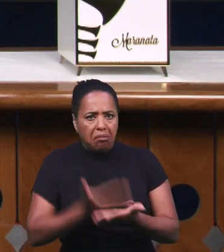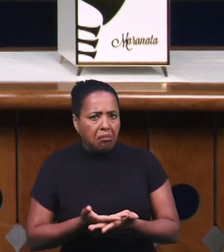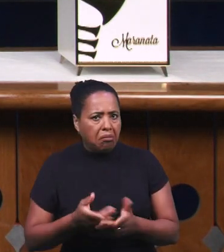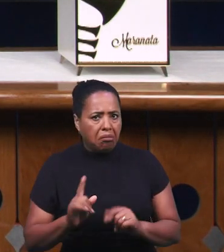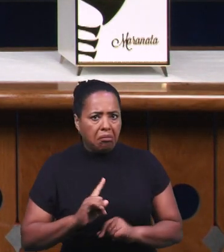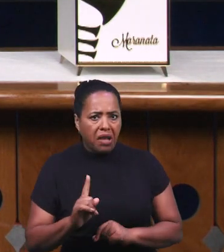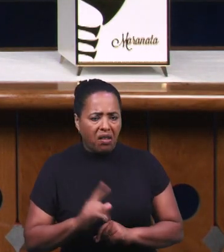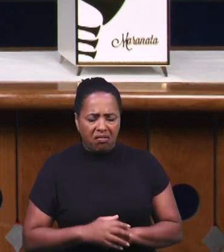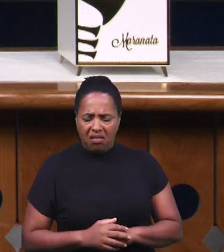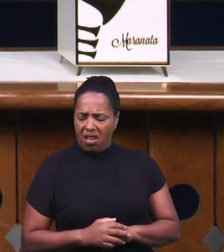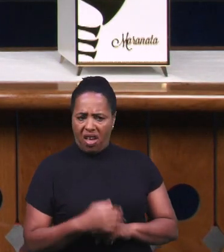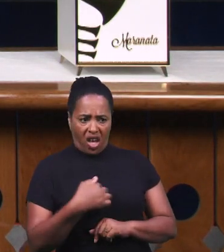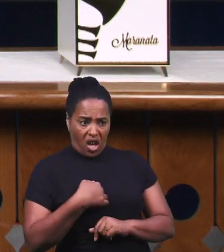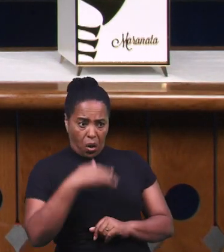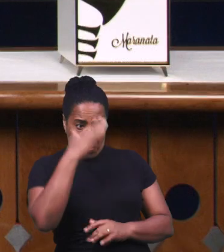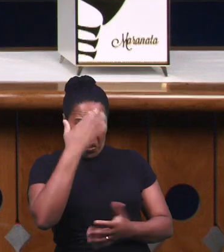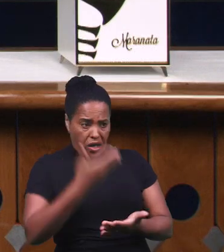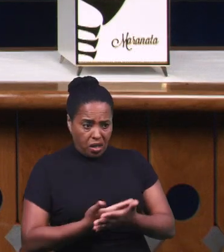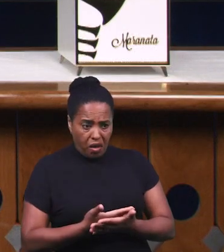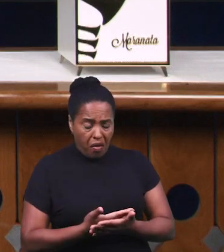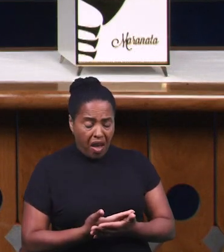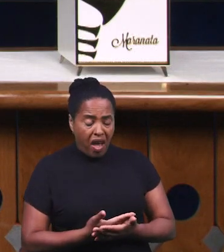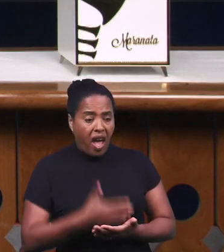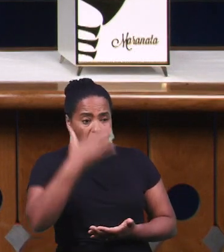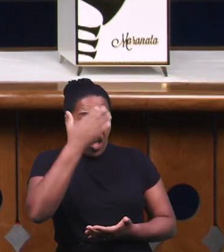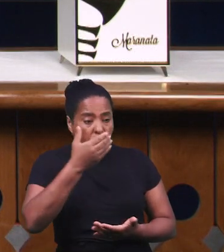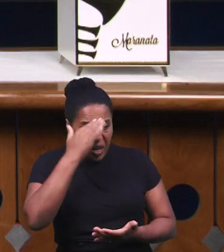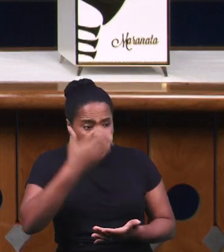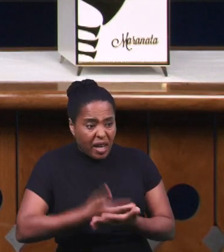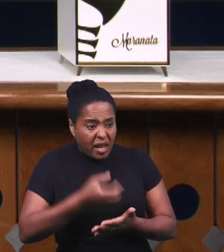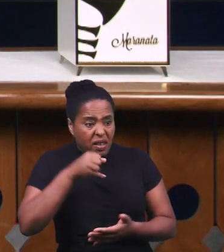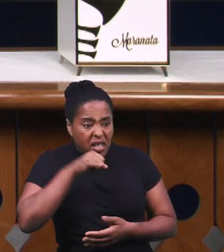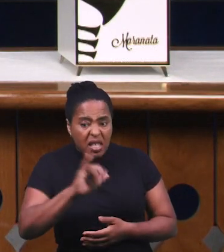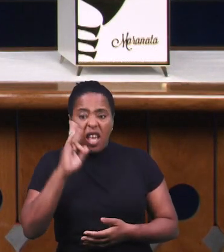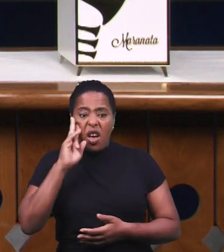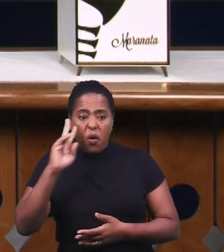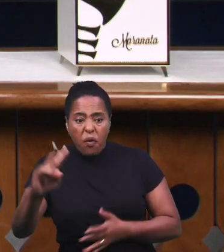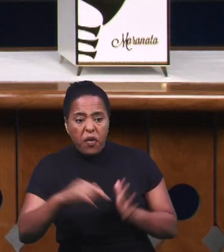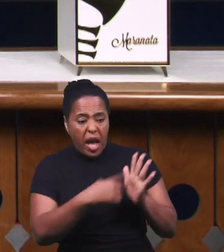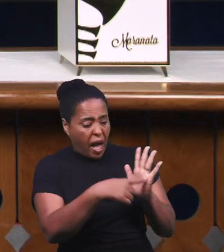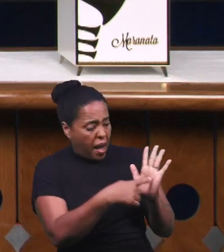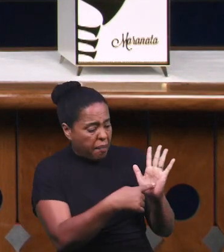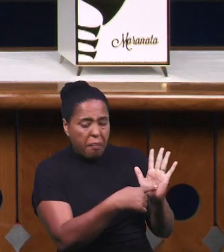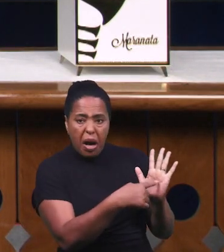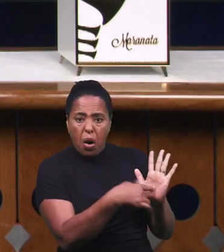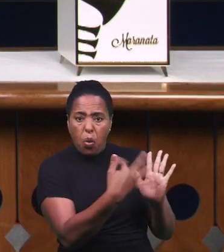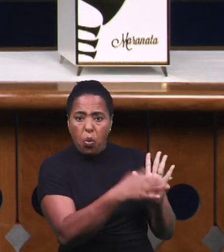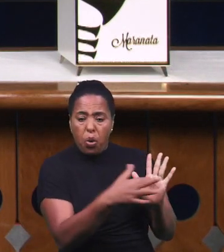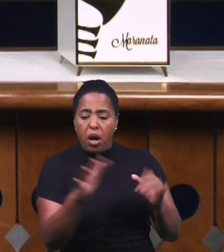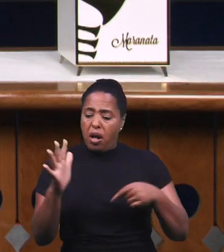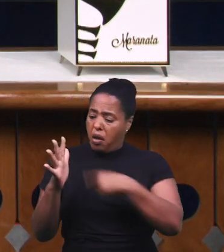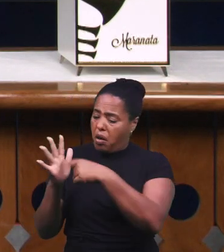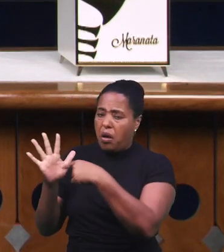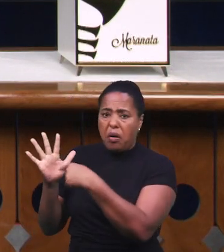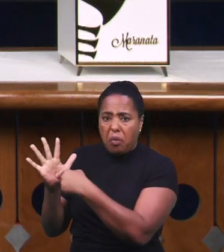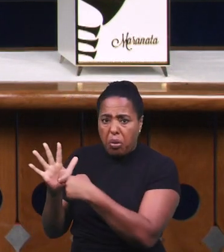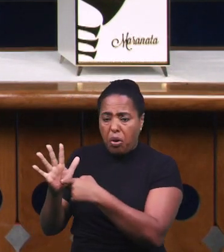acredito. Eu só acredito se eu ver as feridas nas suas mãos, se eu ver o lado dele